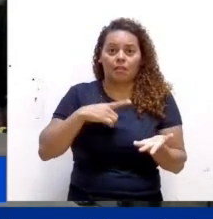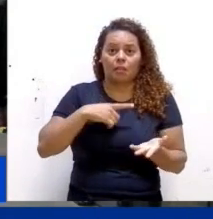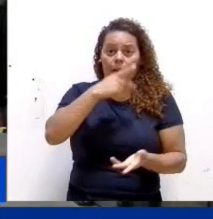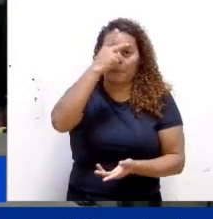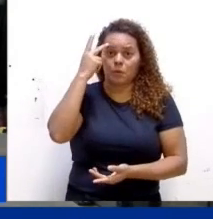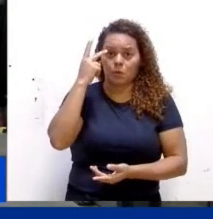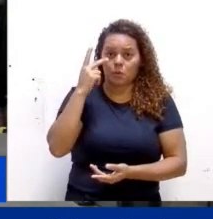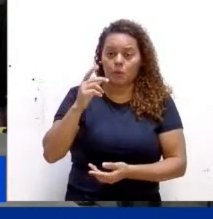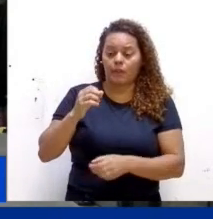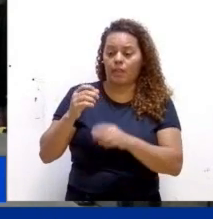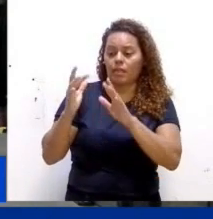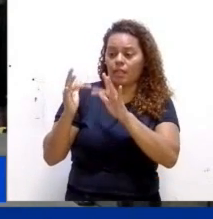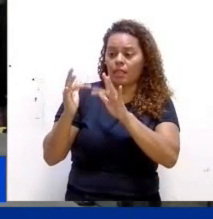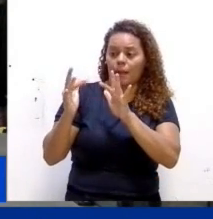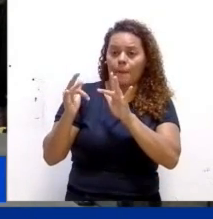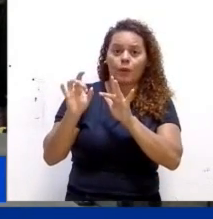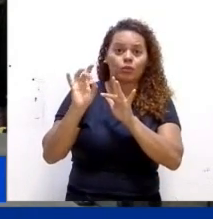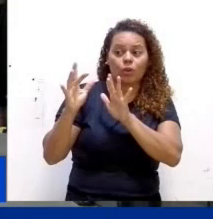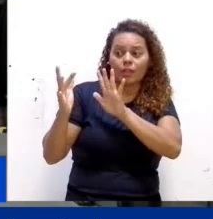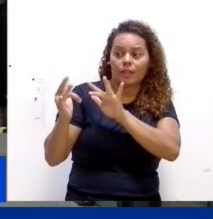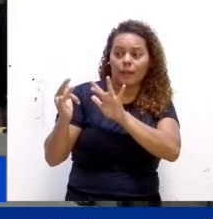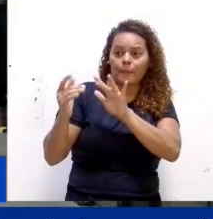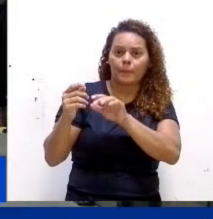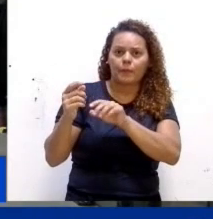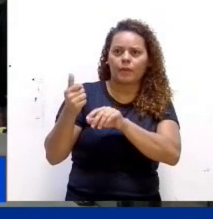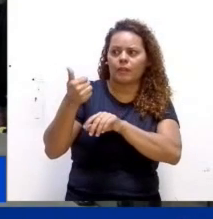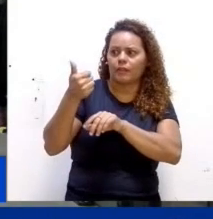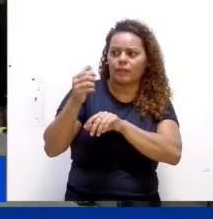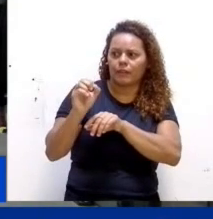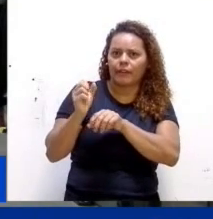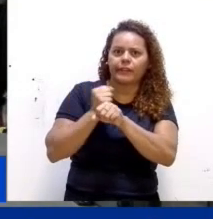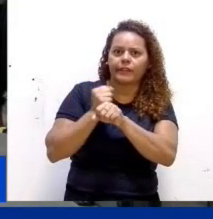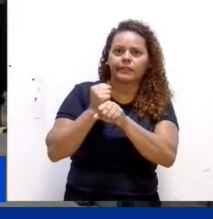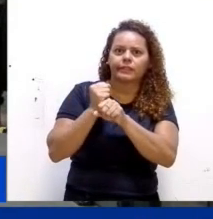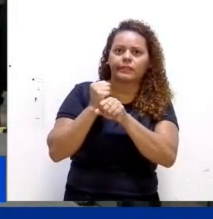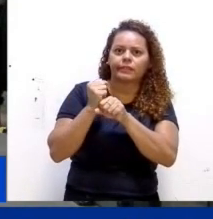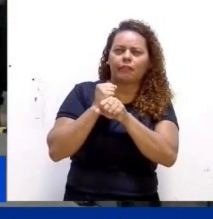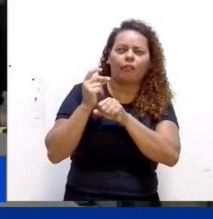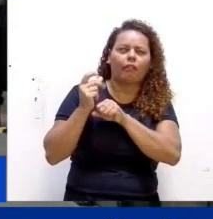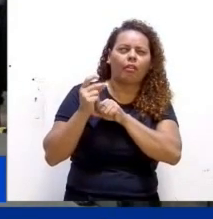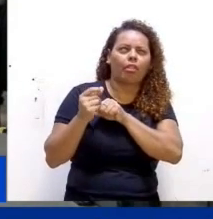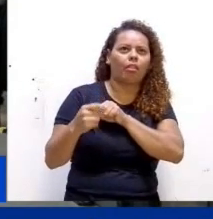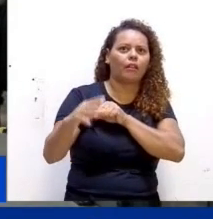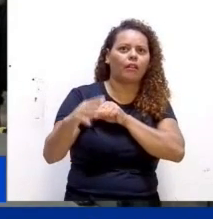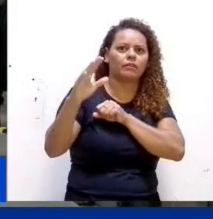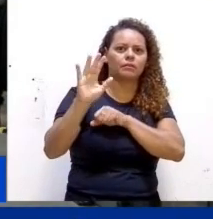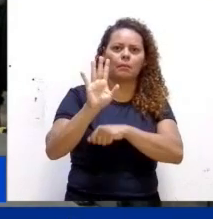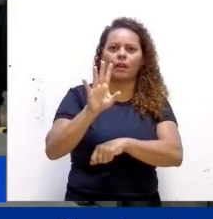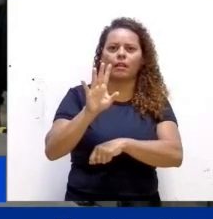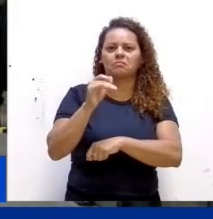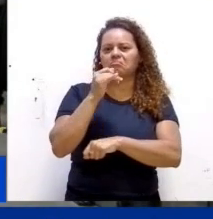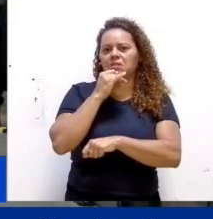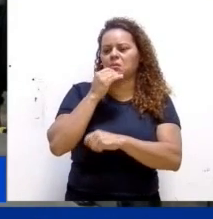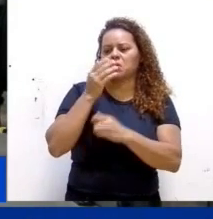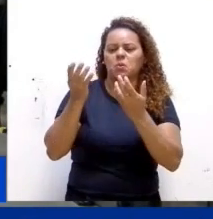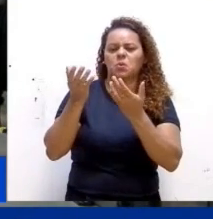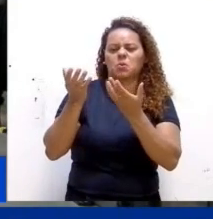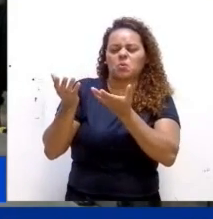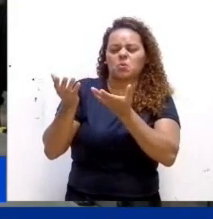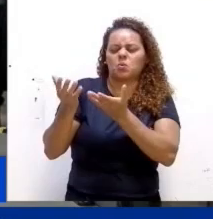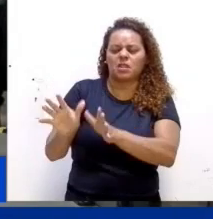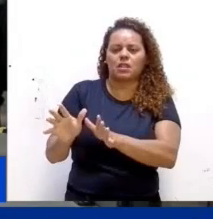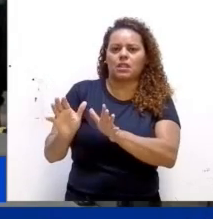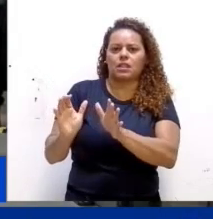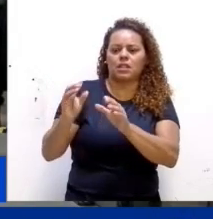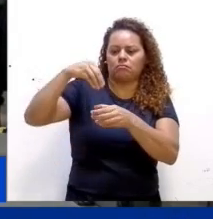10 anos, mas era só namoro, porque não tinha intenção de viver como se fosse casado realmente. Mas